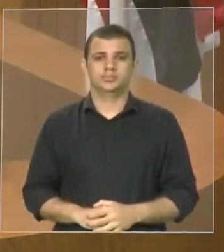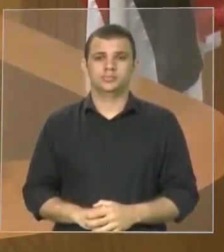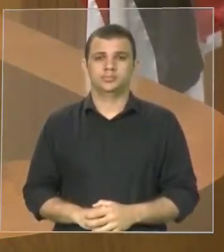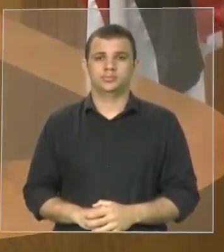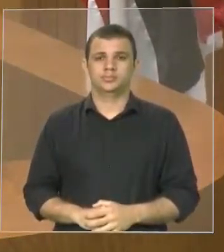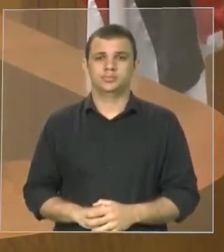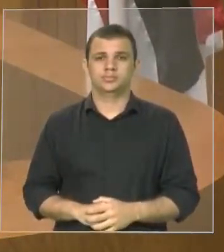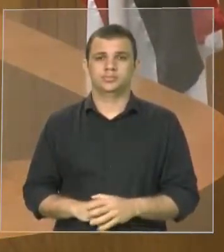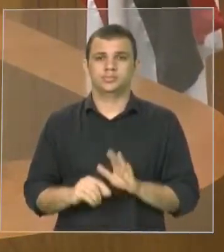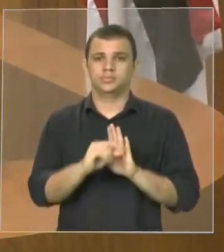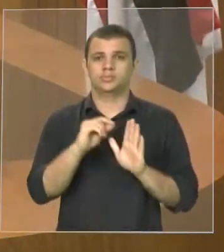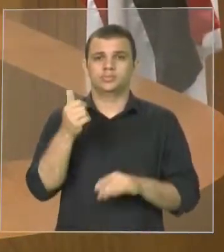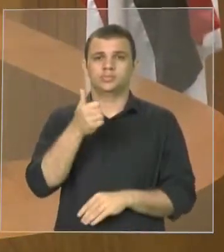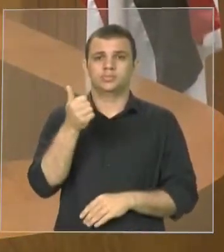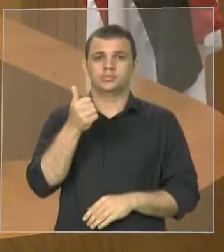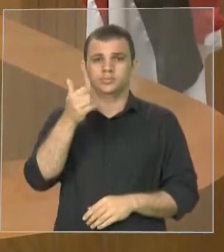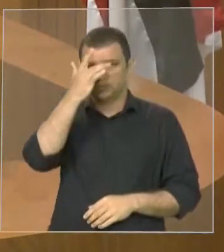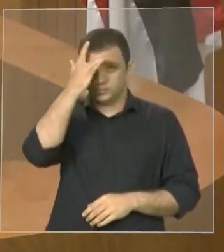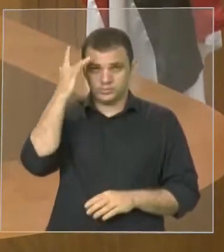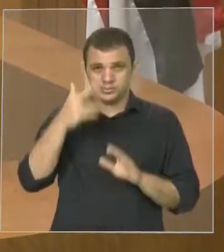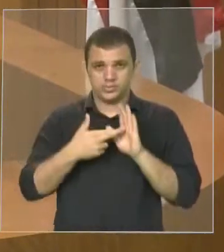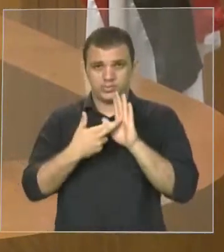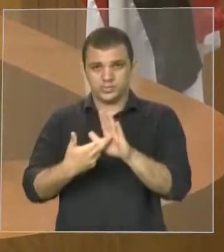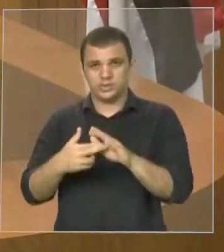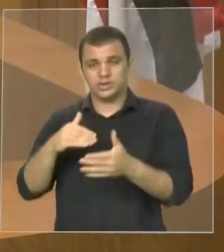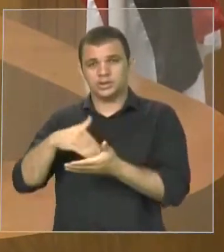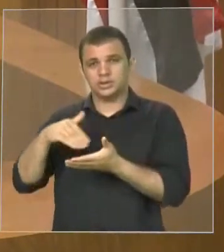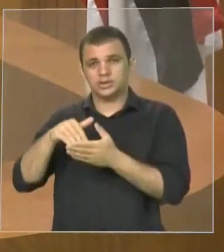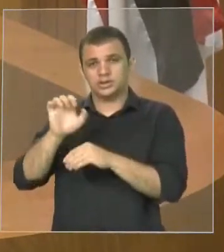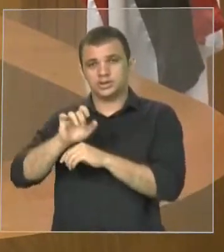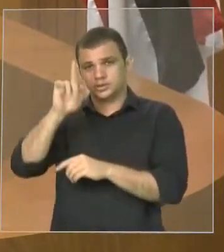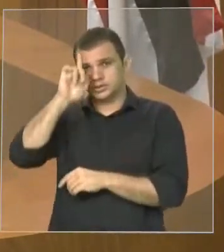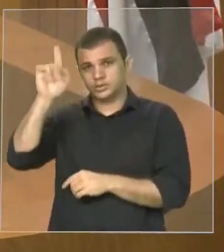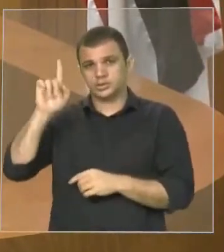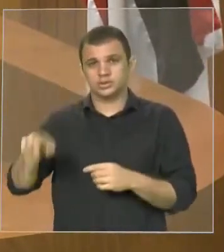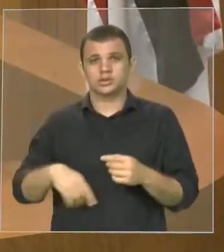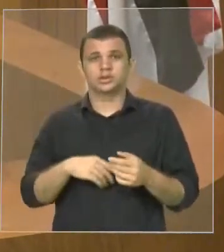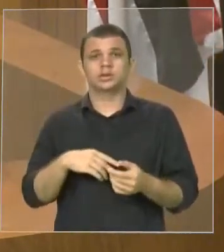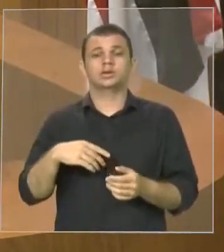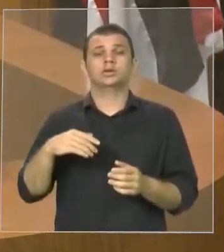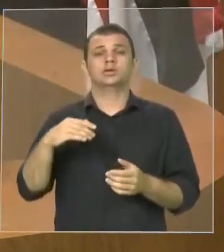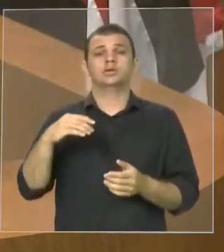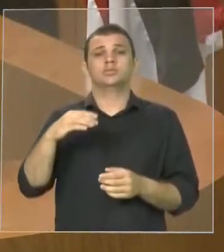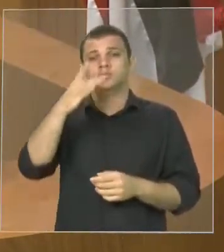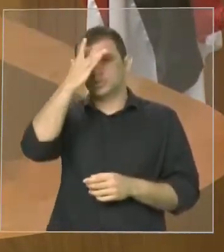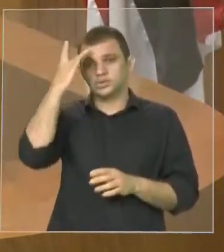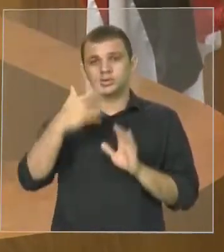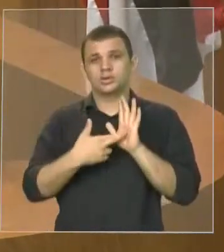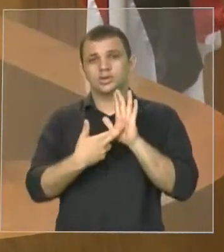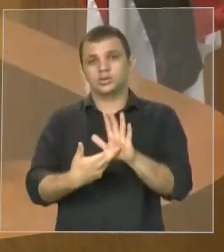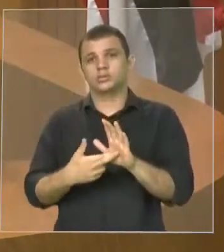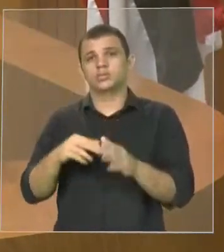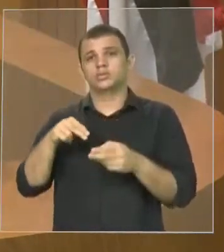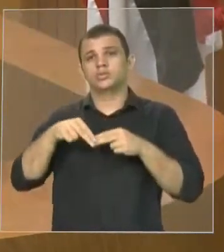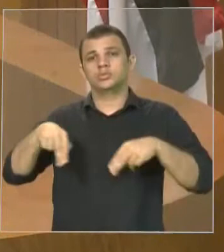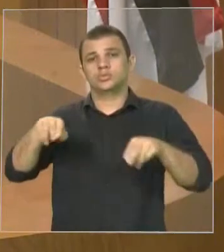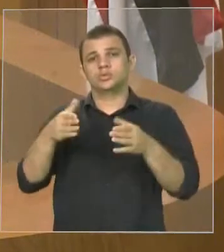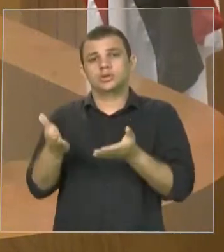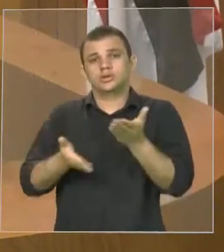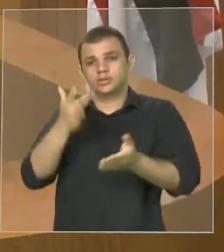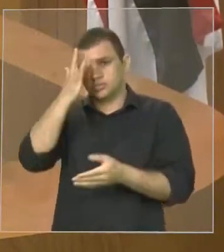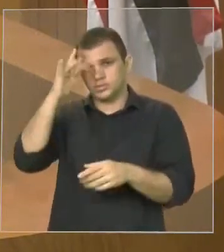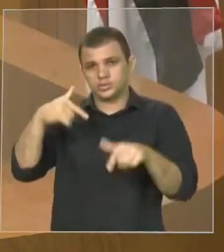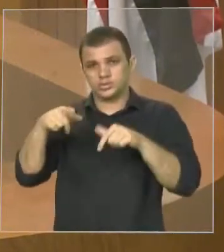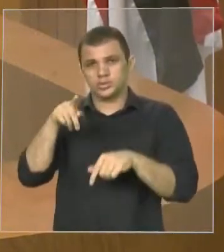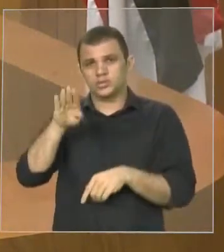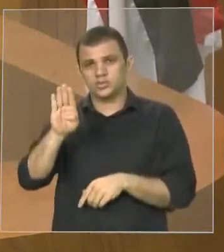Secretaria de Estado da Gestão, titular do Núcleo de Assistência dos Servidores Públicos do Estado do Maranhão, secretário de Estado de Planejamento e